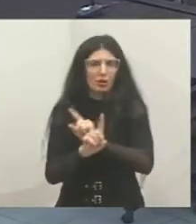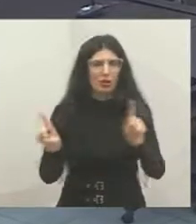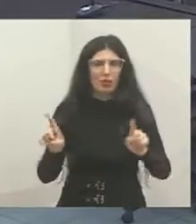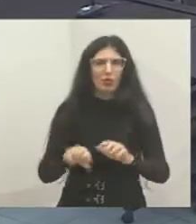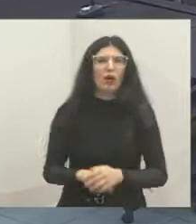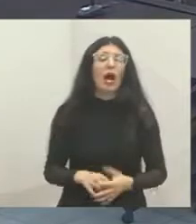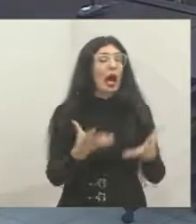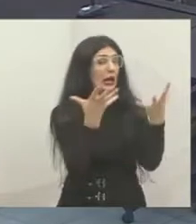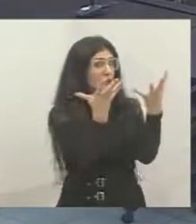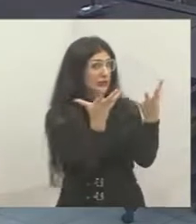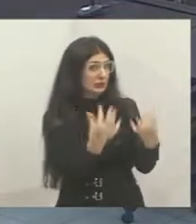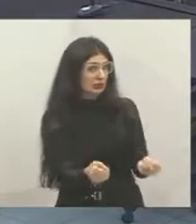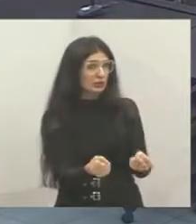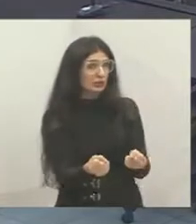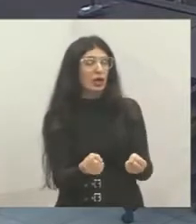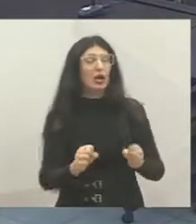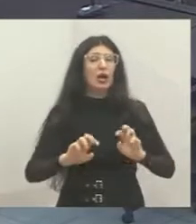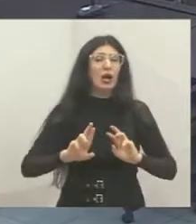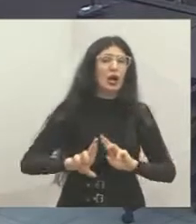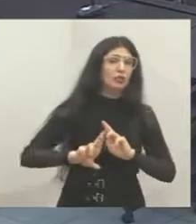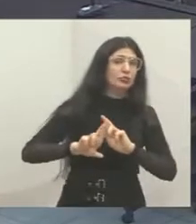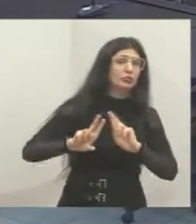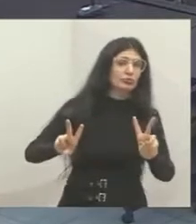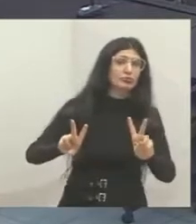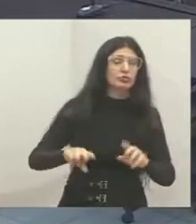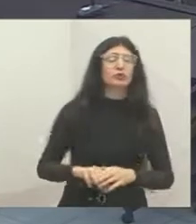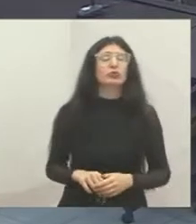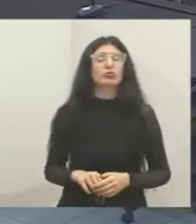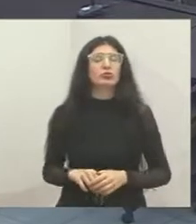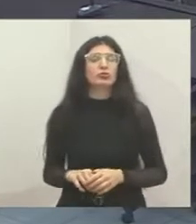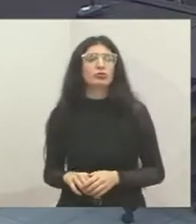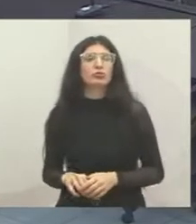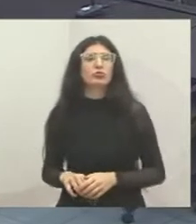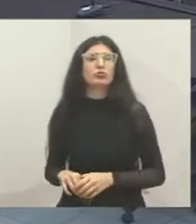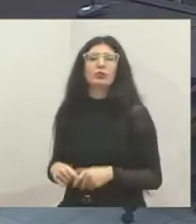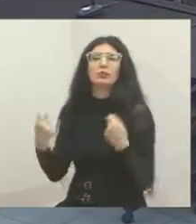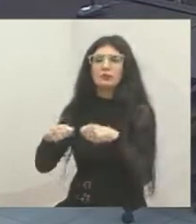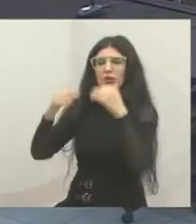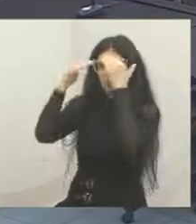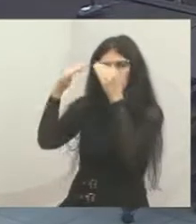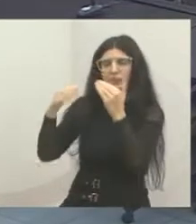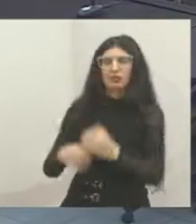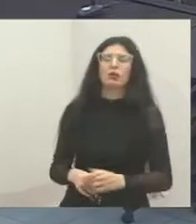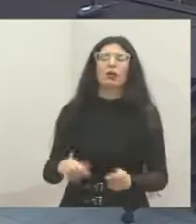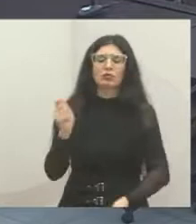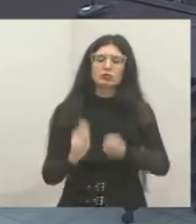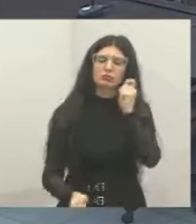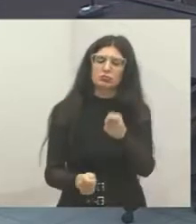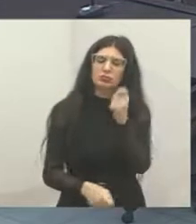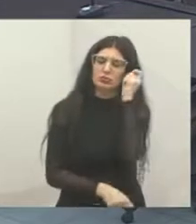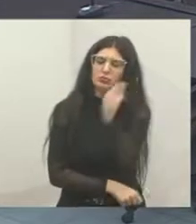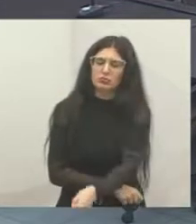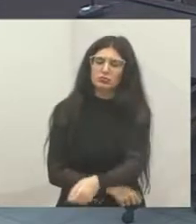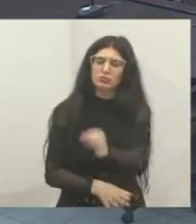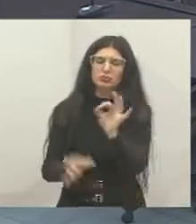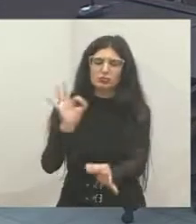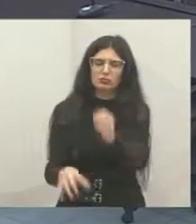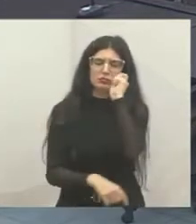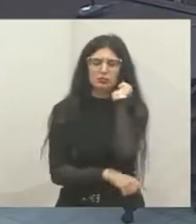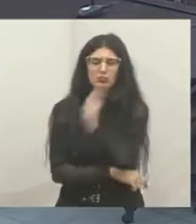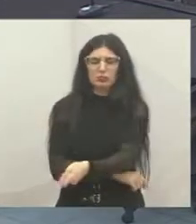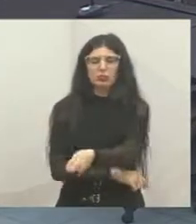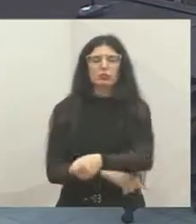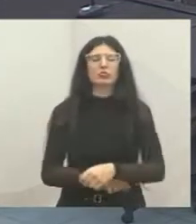uma coisa, mas a questão de funcionalidade, temos que respeitar os tribunais nossos regionais, que nos dão as